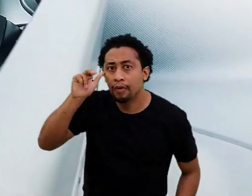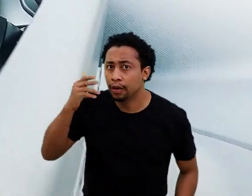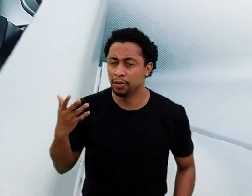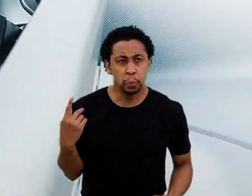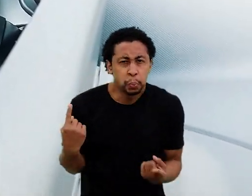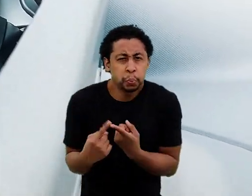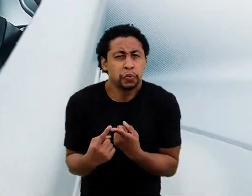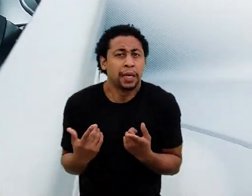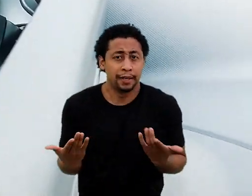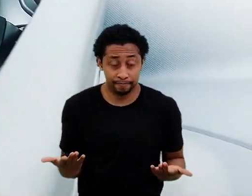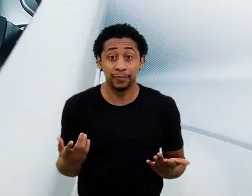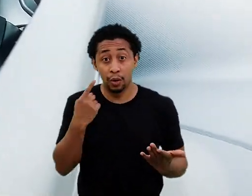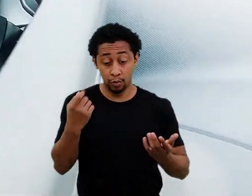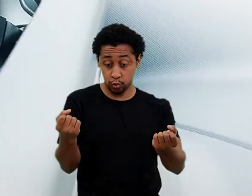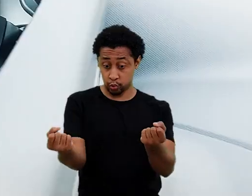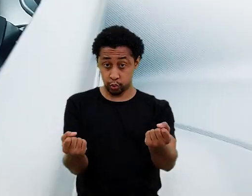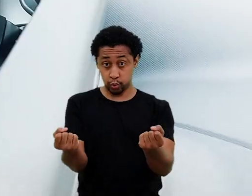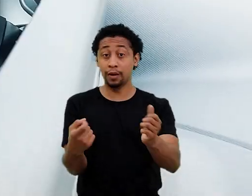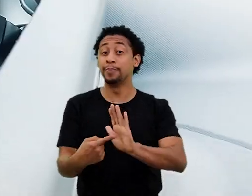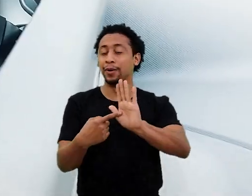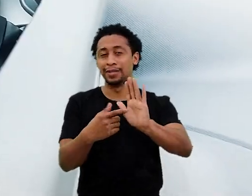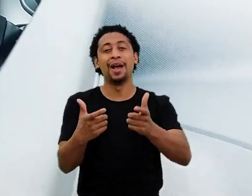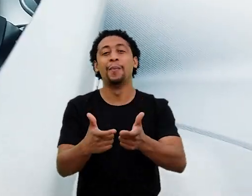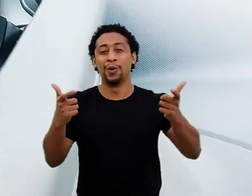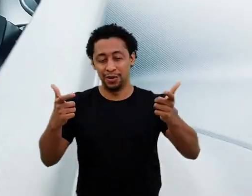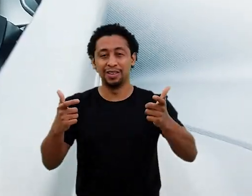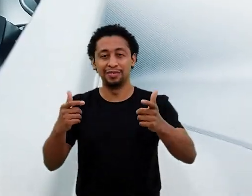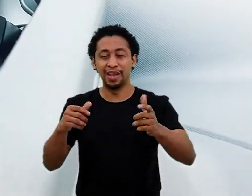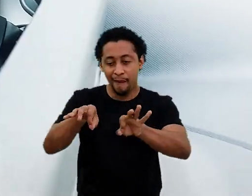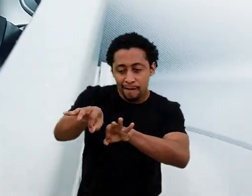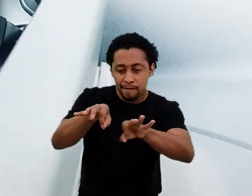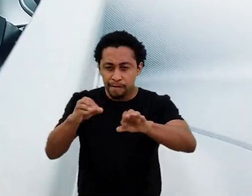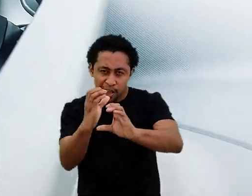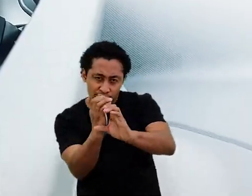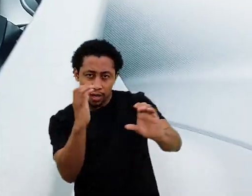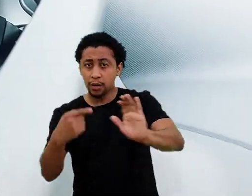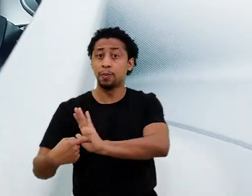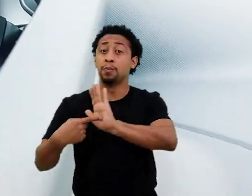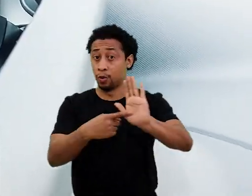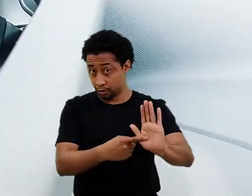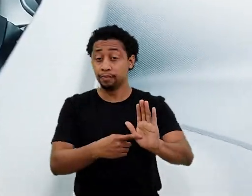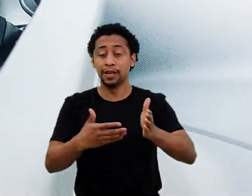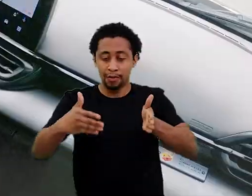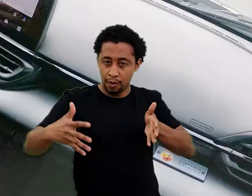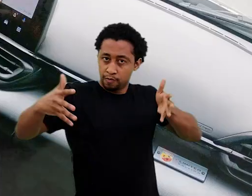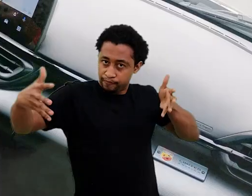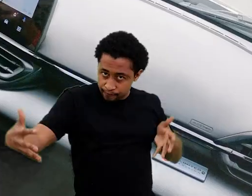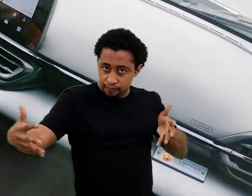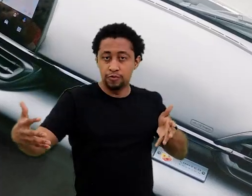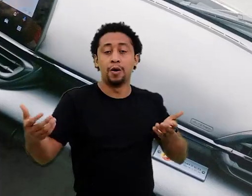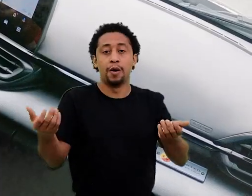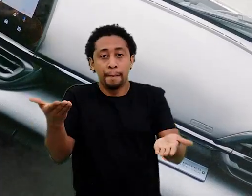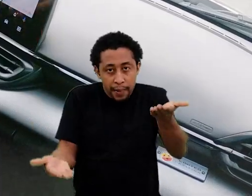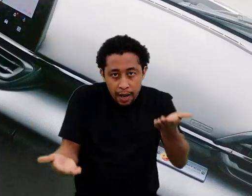que isso? Aqui a gente tem um fenômeno, né, que os engenheiros chamam de right sizing, né? Para esse porte, para essa massa, para essa